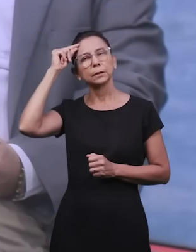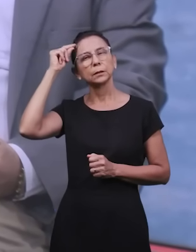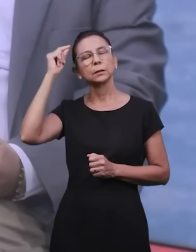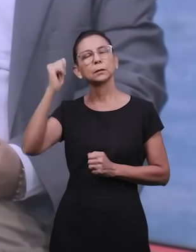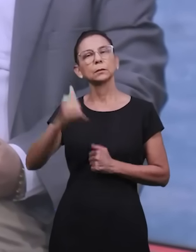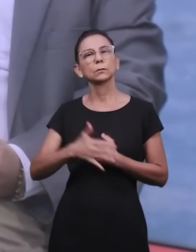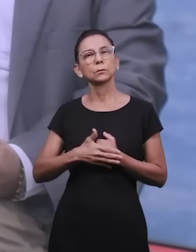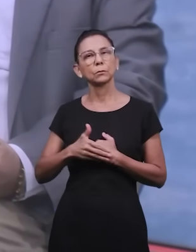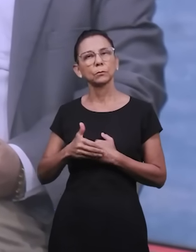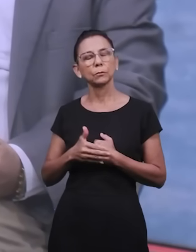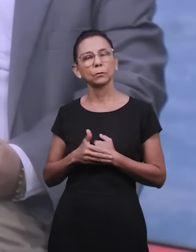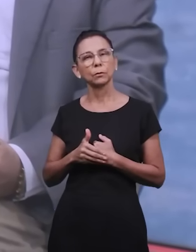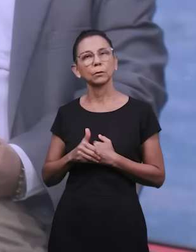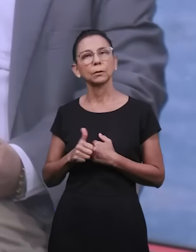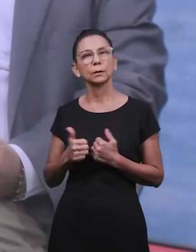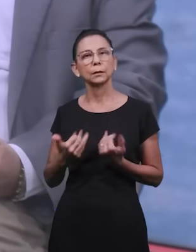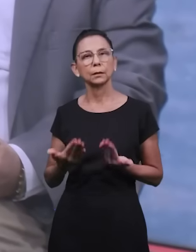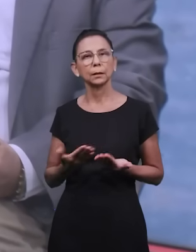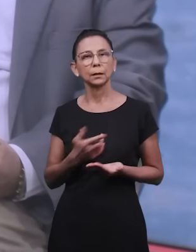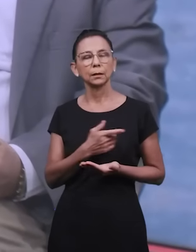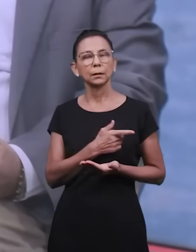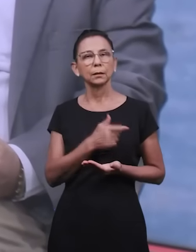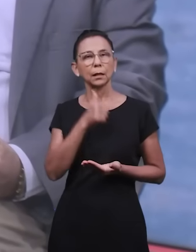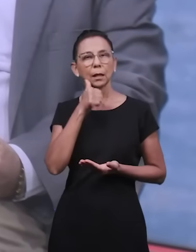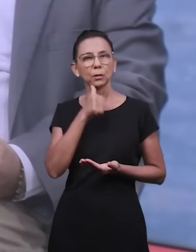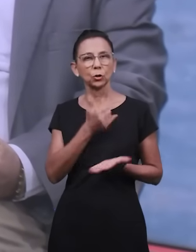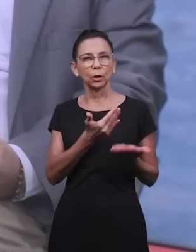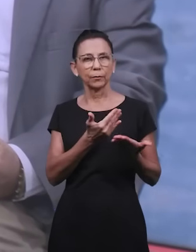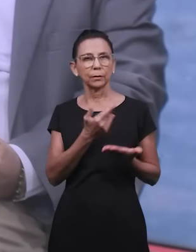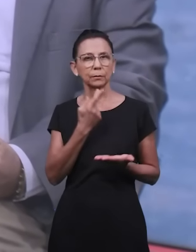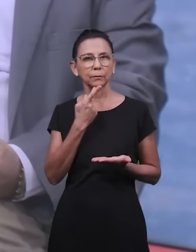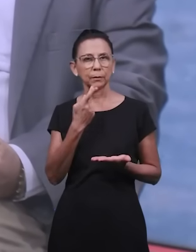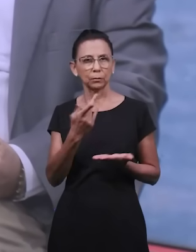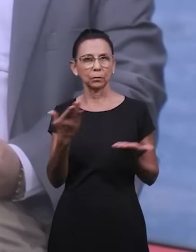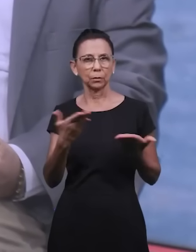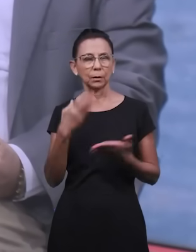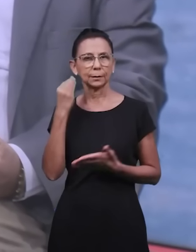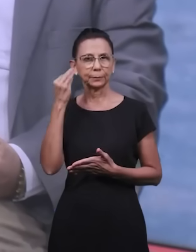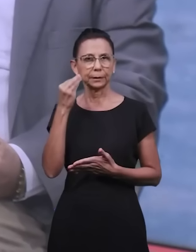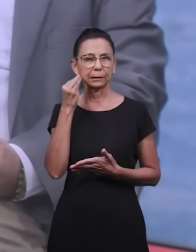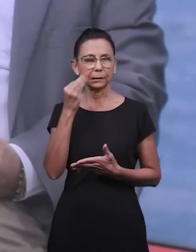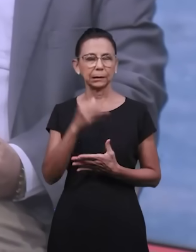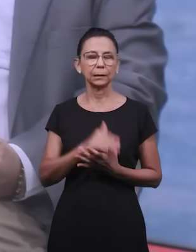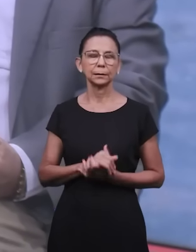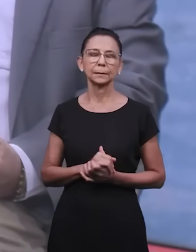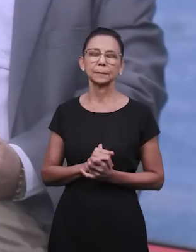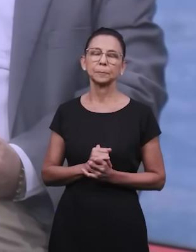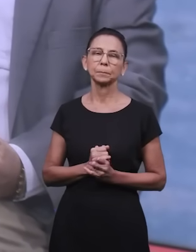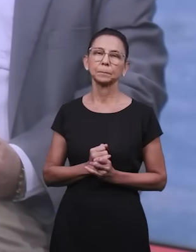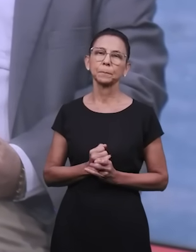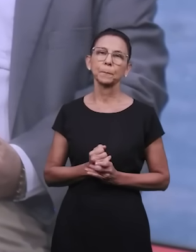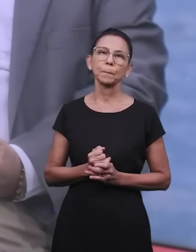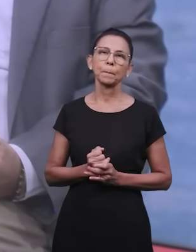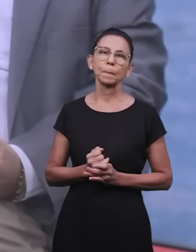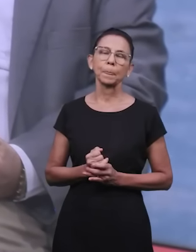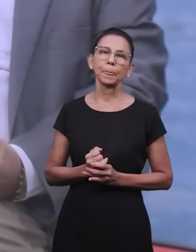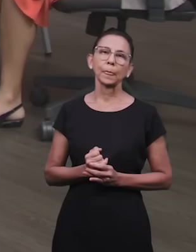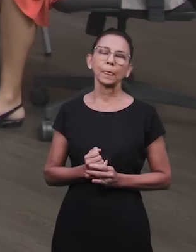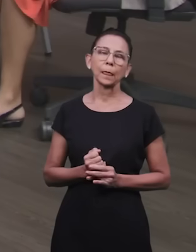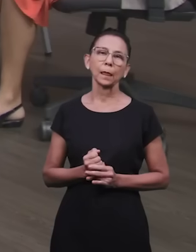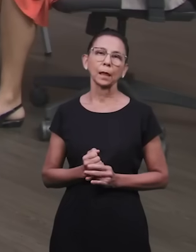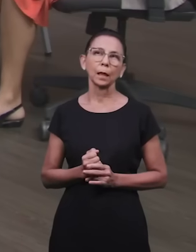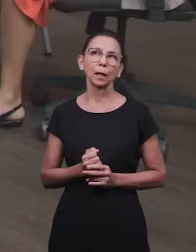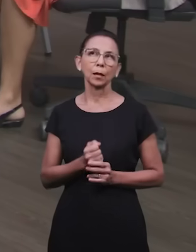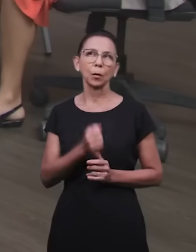esse conforto e a experiência que a Rafaela acabou de trazer, ela tem essa